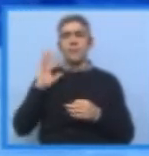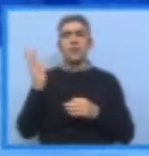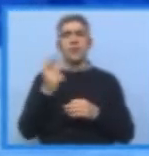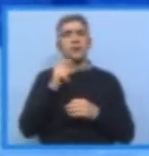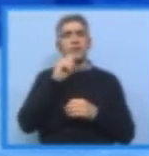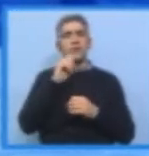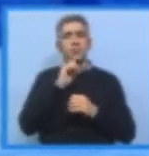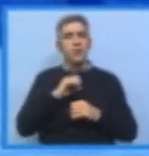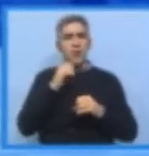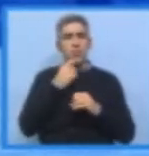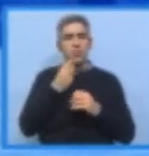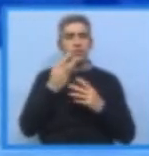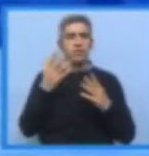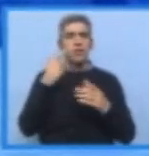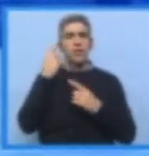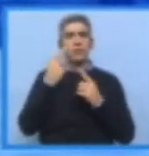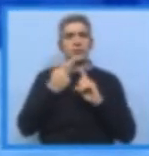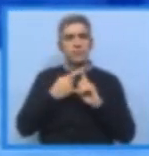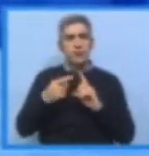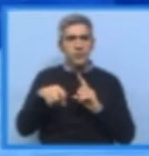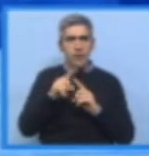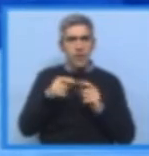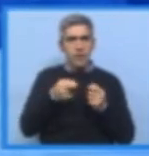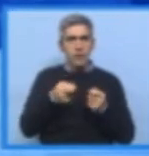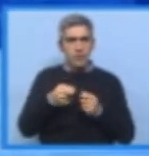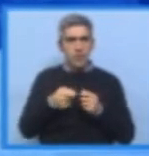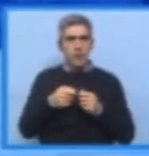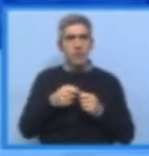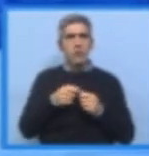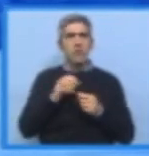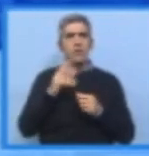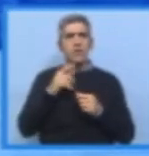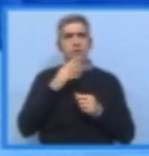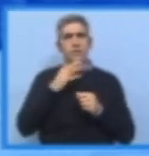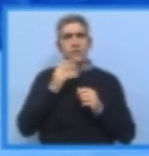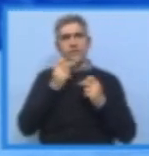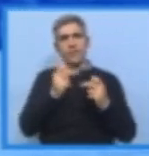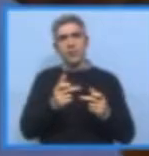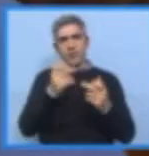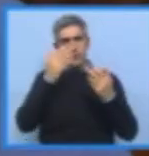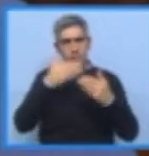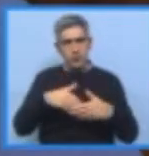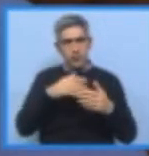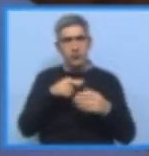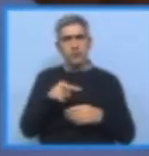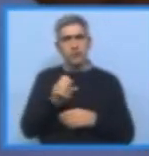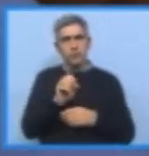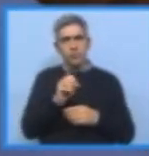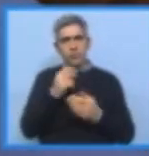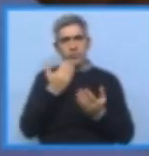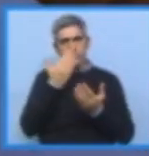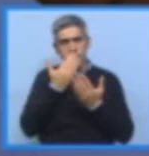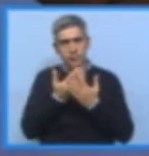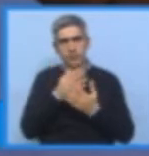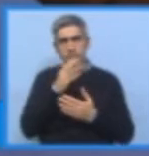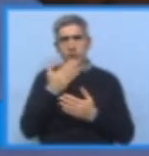Eu acho que todas as semanas há algum familiar que me pergunta, mas não vai desligar as máquinas? E quando deixam o familiar lá para a noite e que não estão presentes,